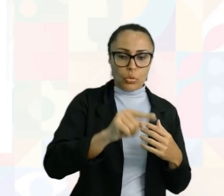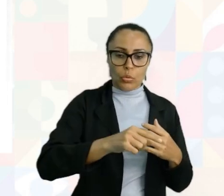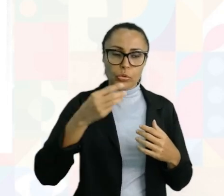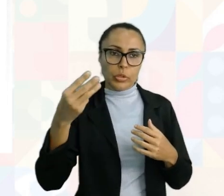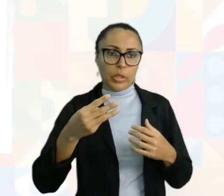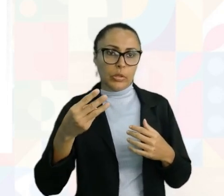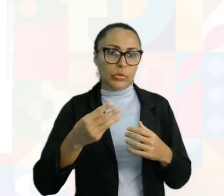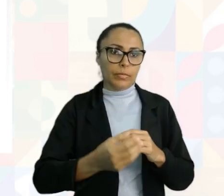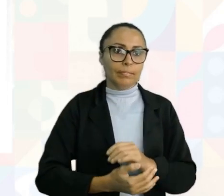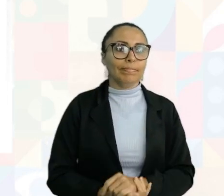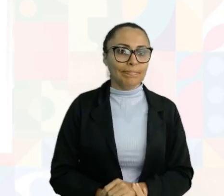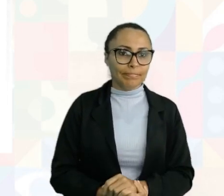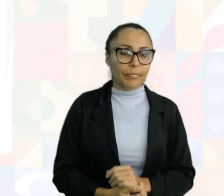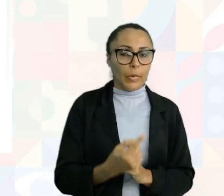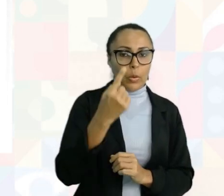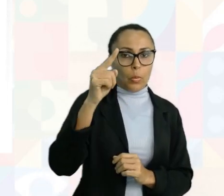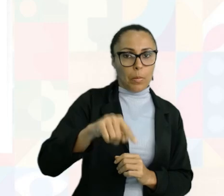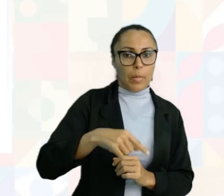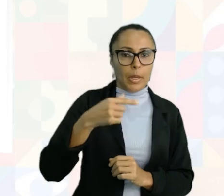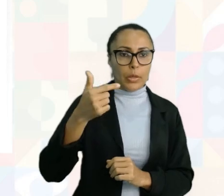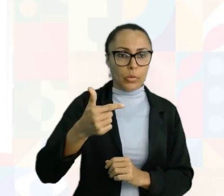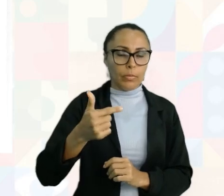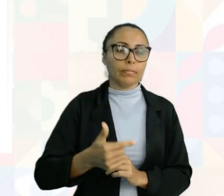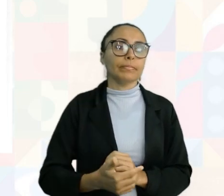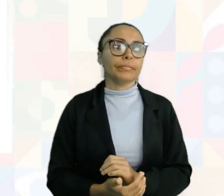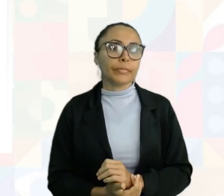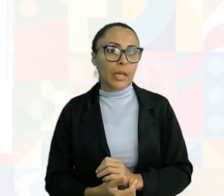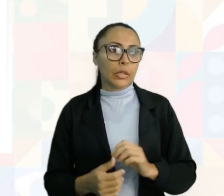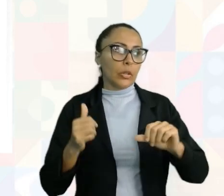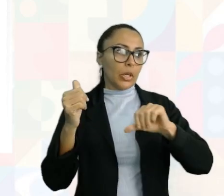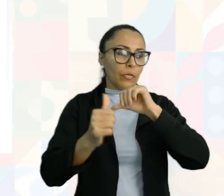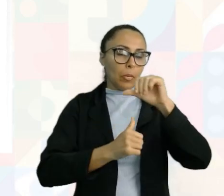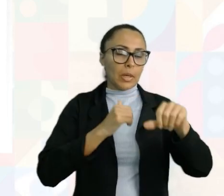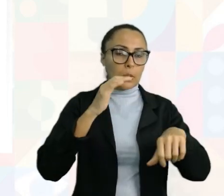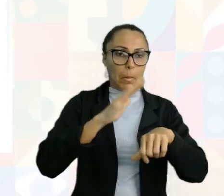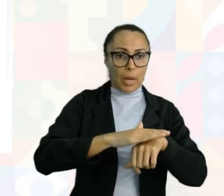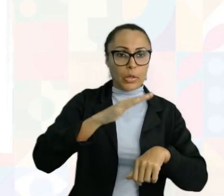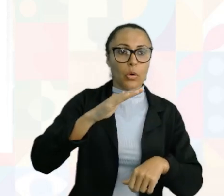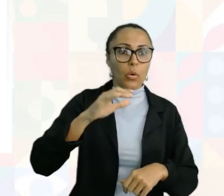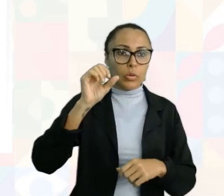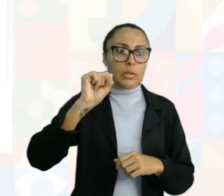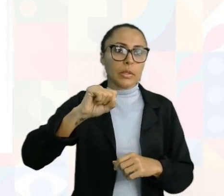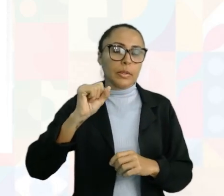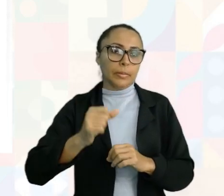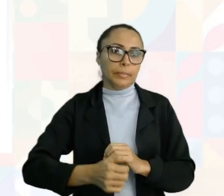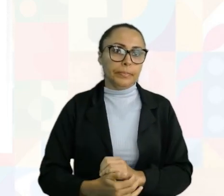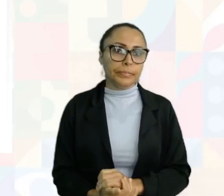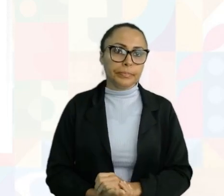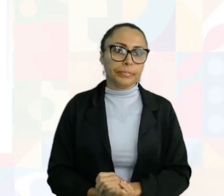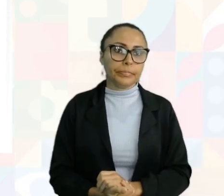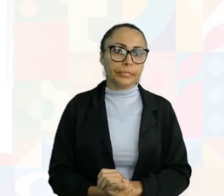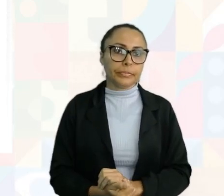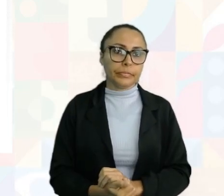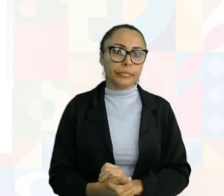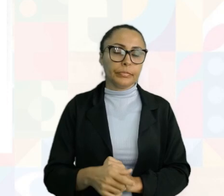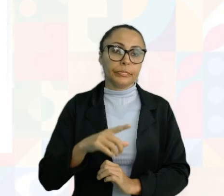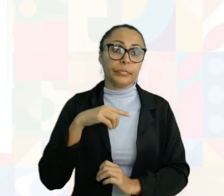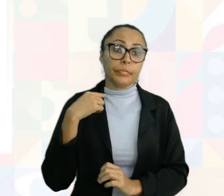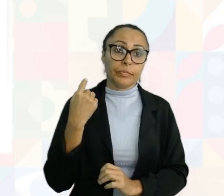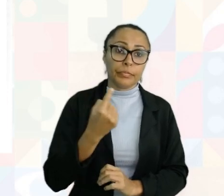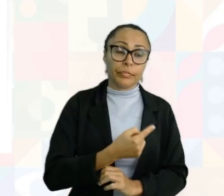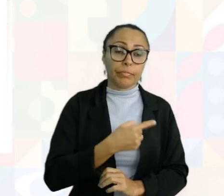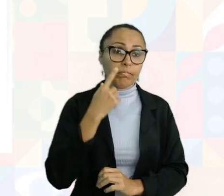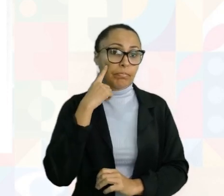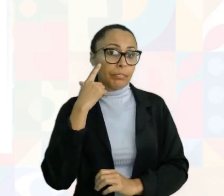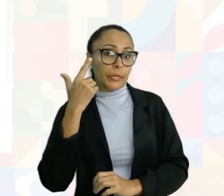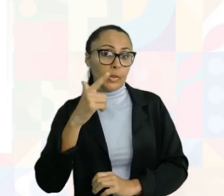1/3. Então, gera um processo de deformação maior da figura, né, e a gente não tem